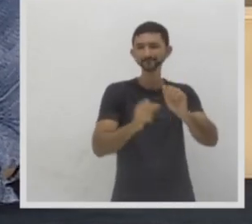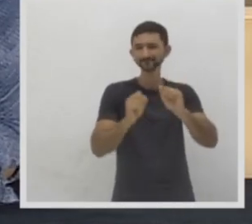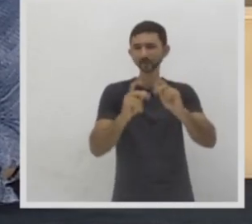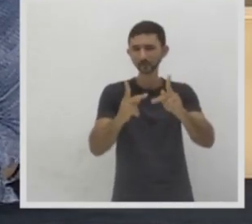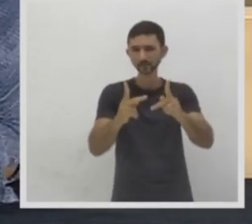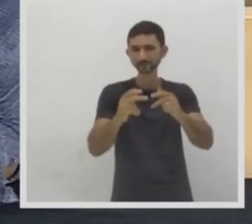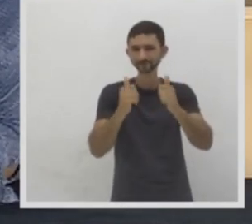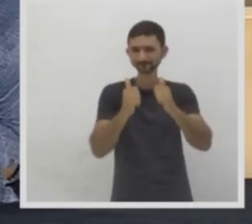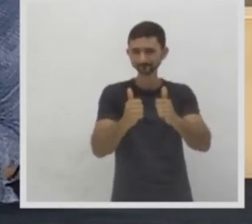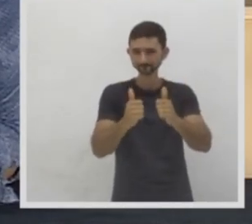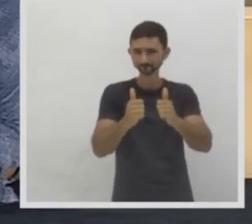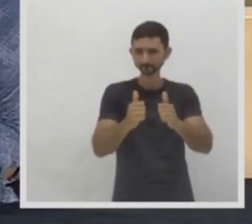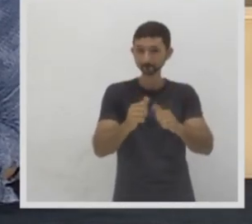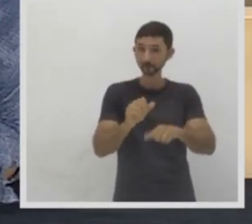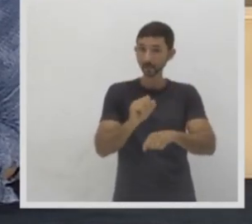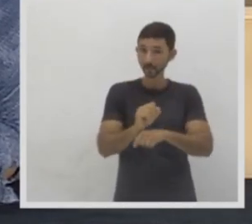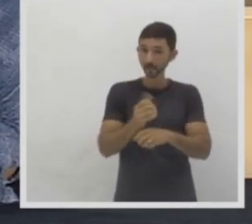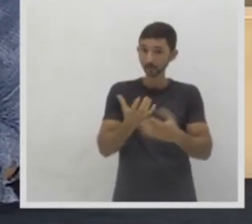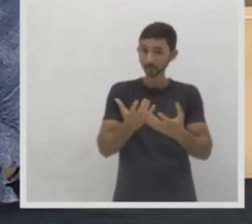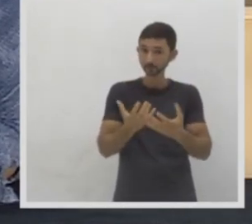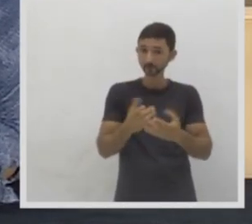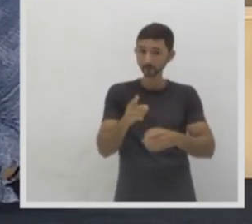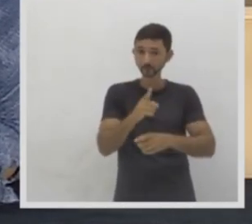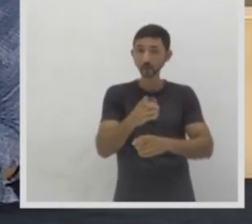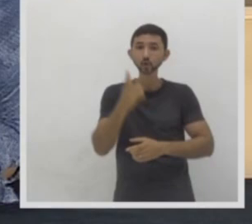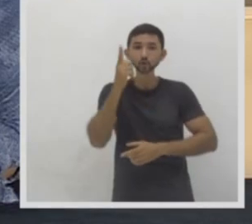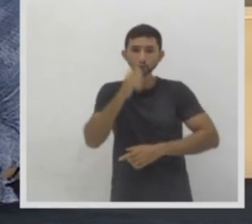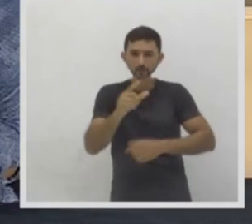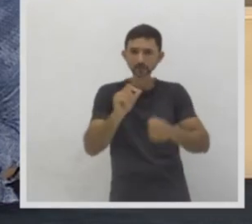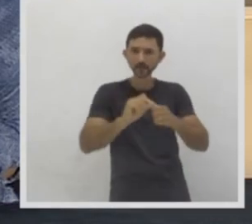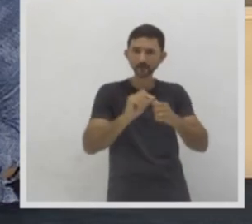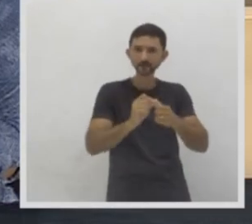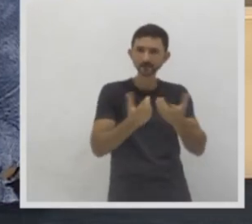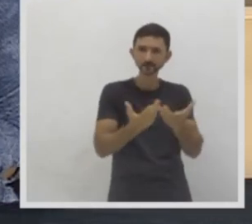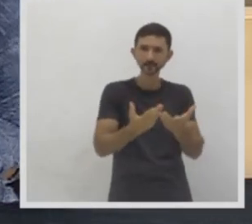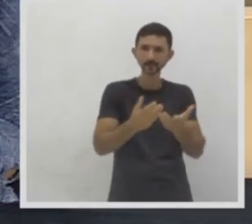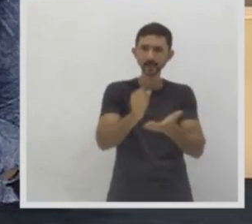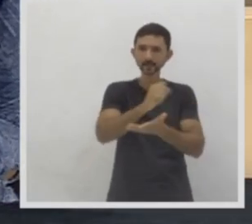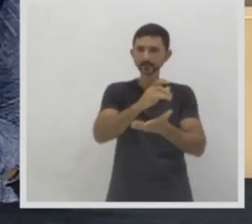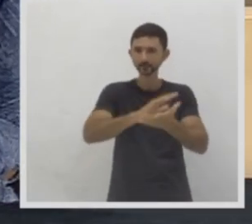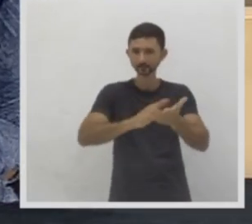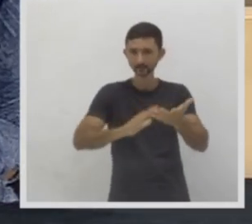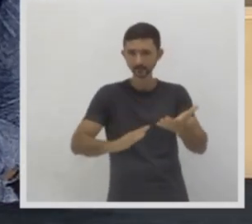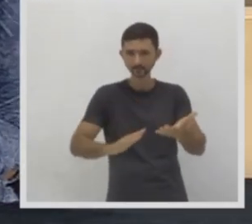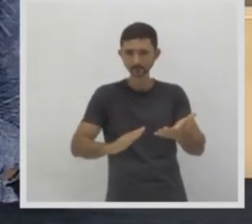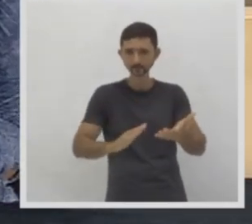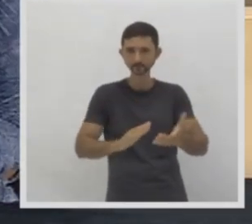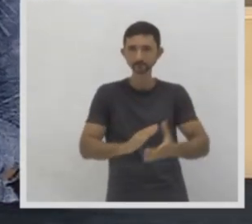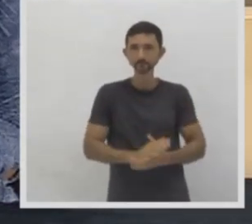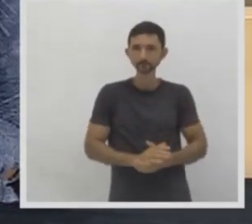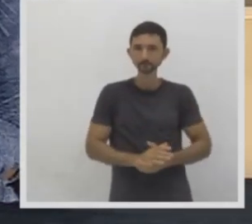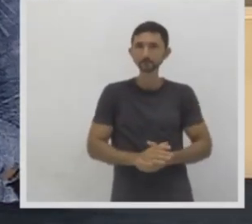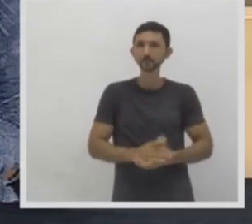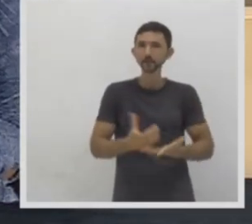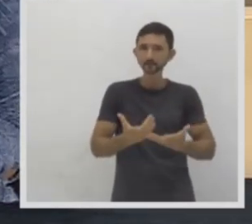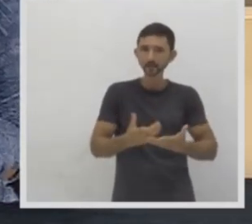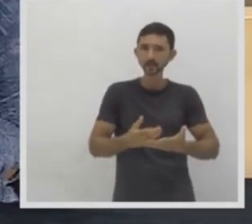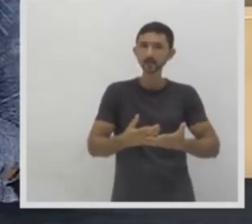certinho? Então, eu espero que você consiga realizar essa atividade e tenha